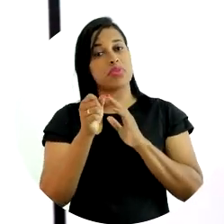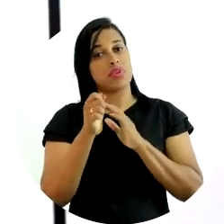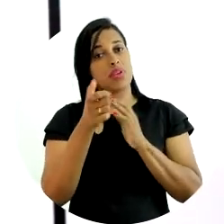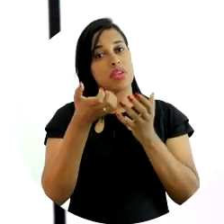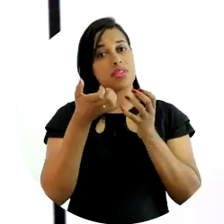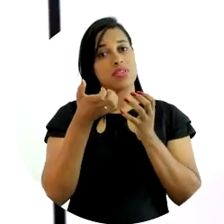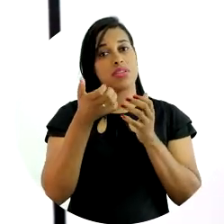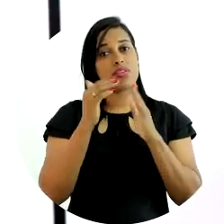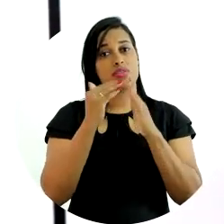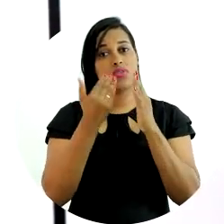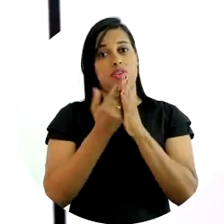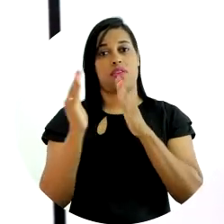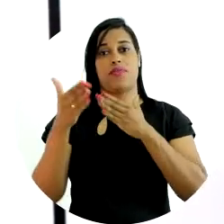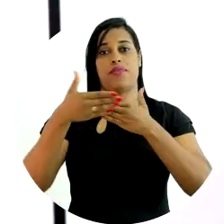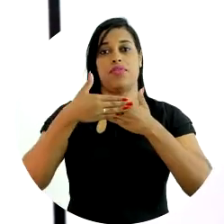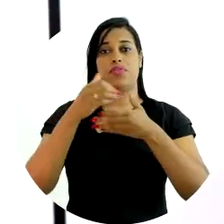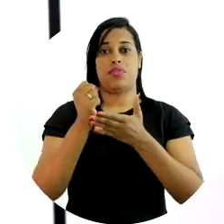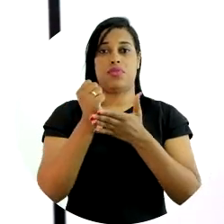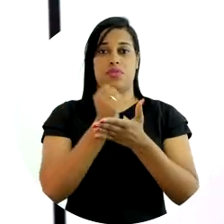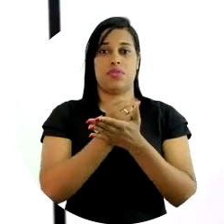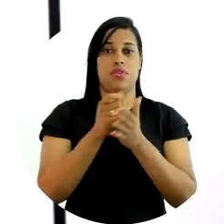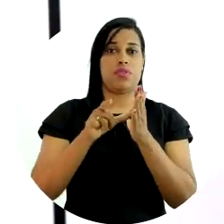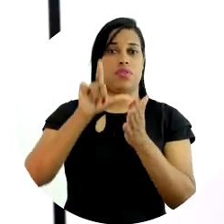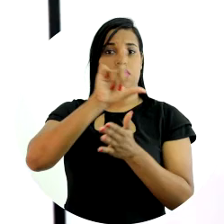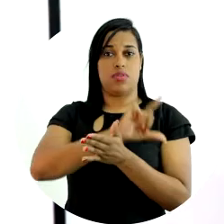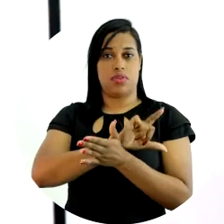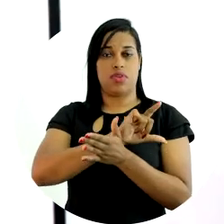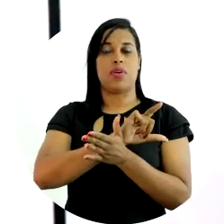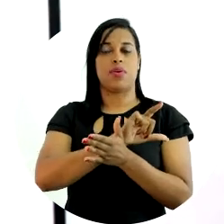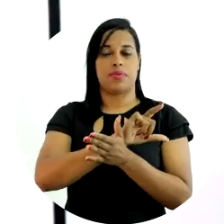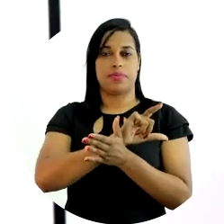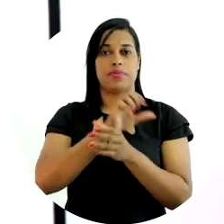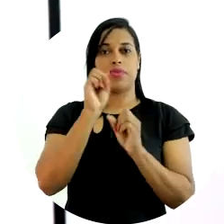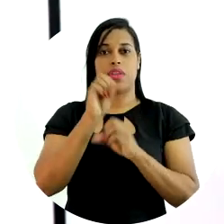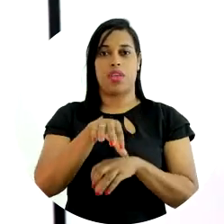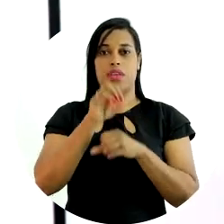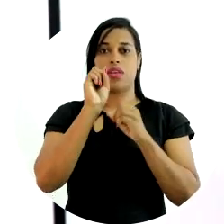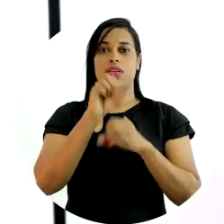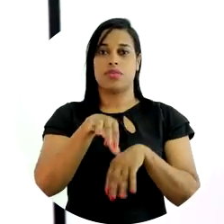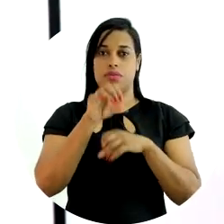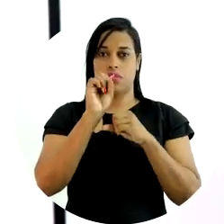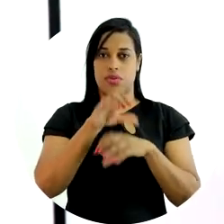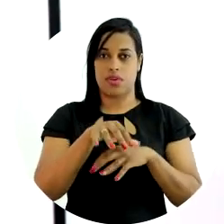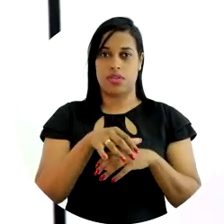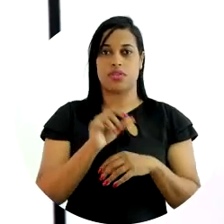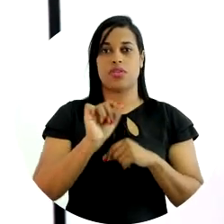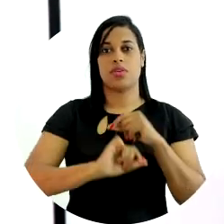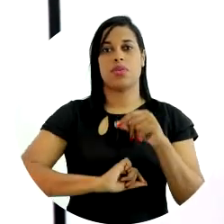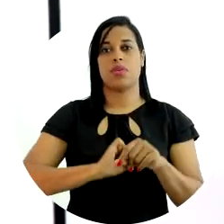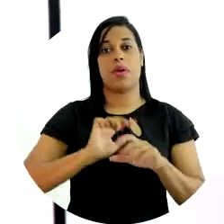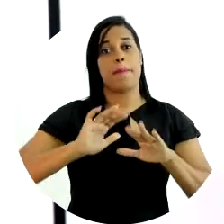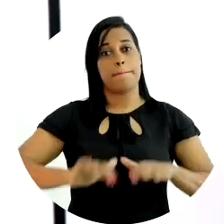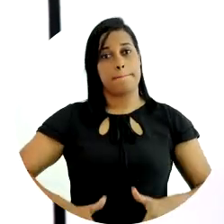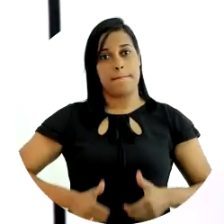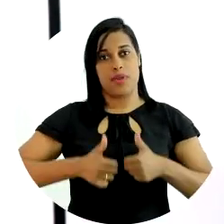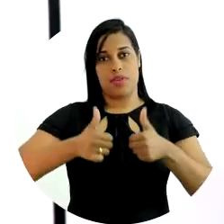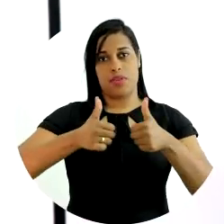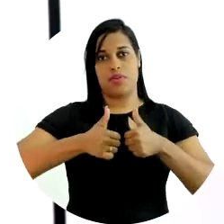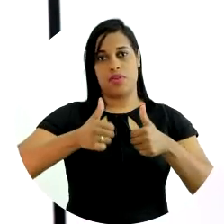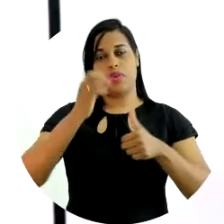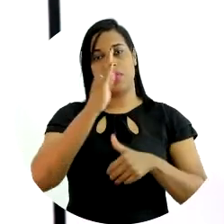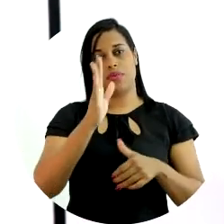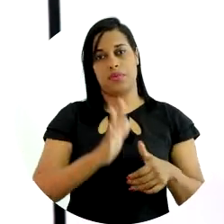de reabrir as escolas que tinham sido fechadas no século anterior. Então, a educação ela